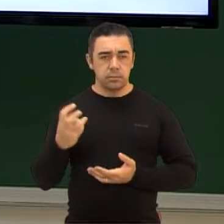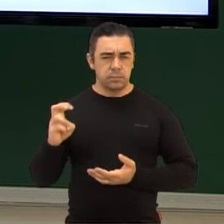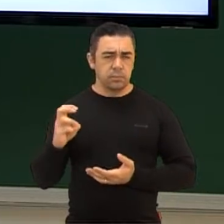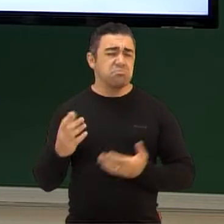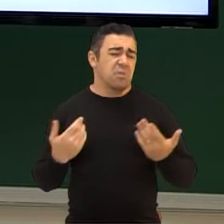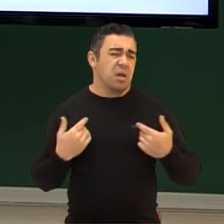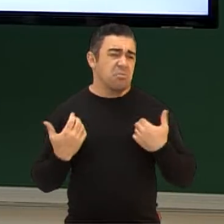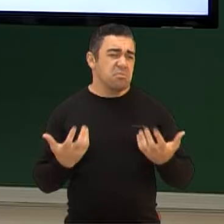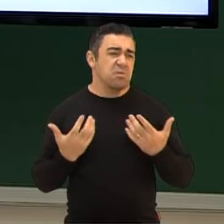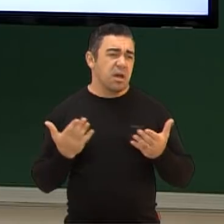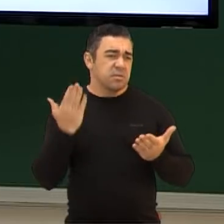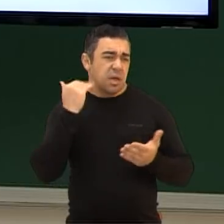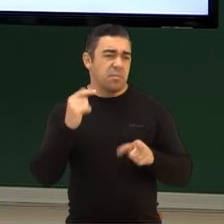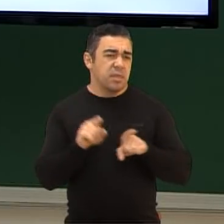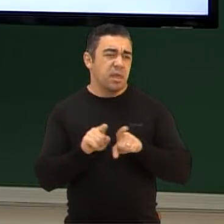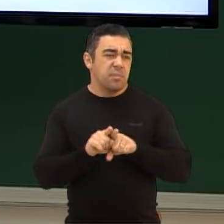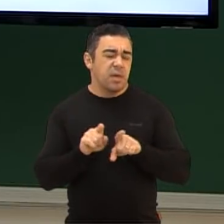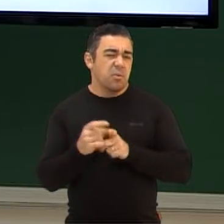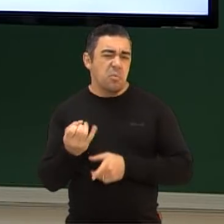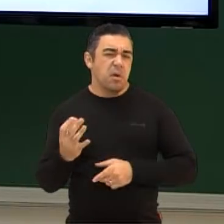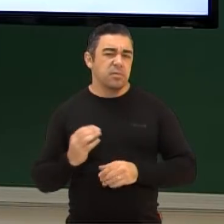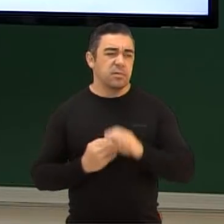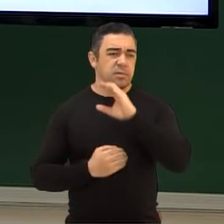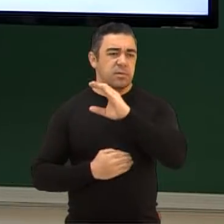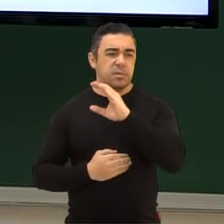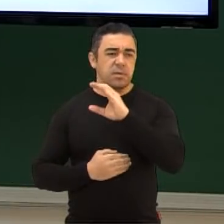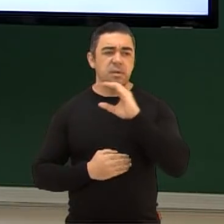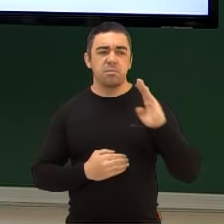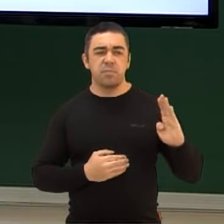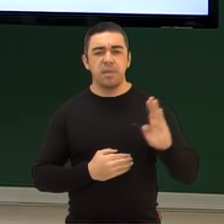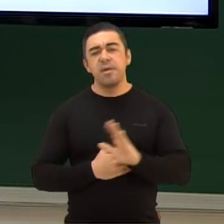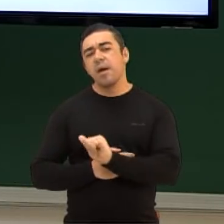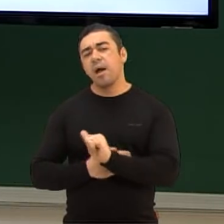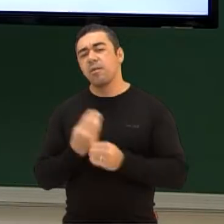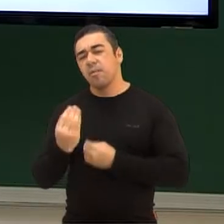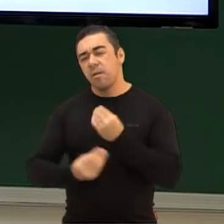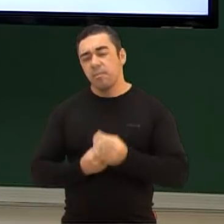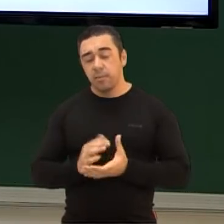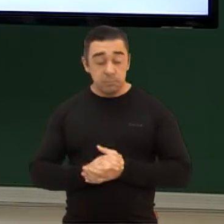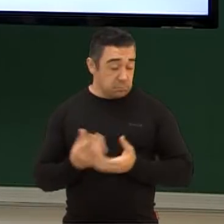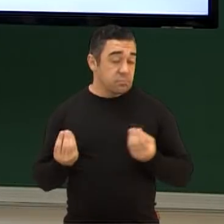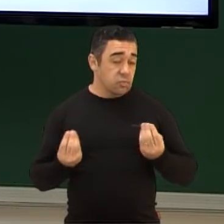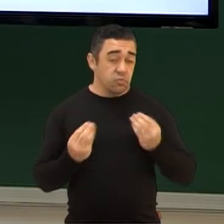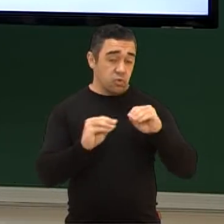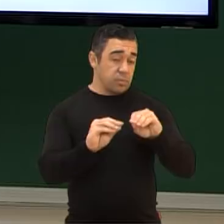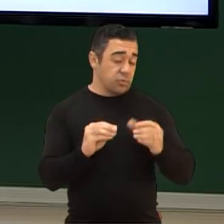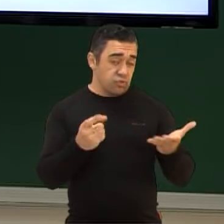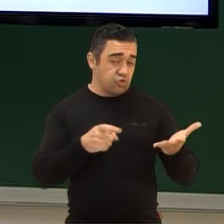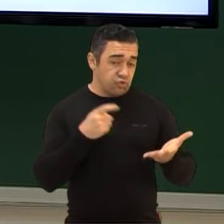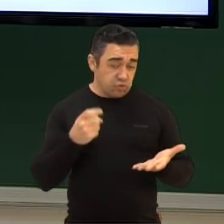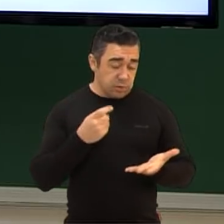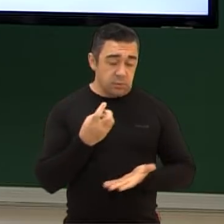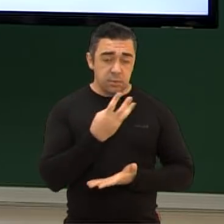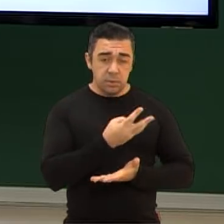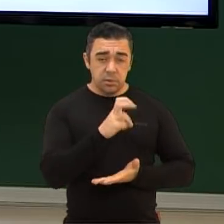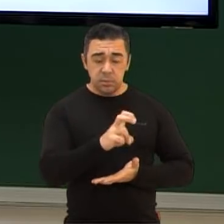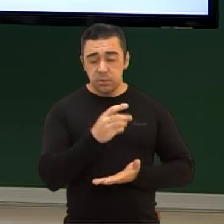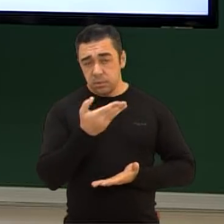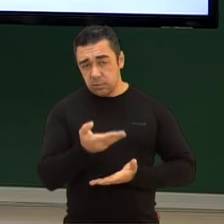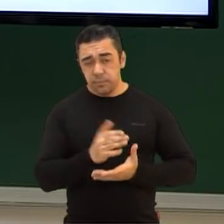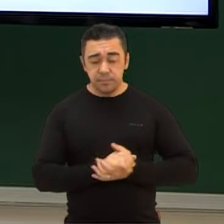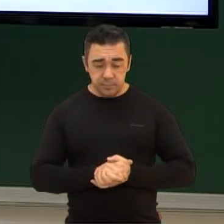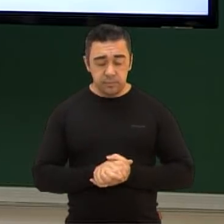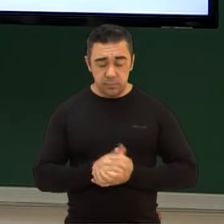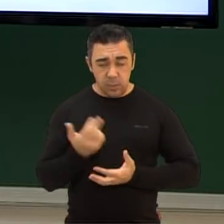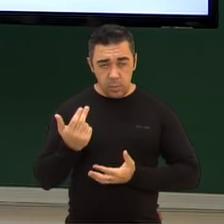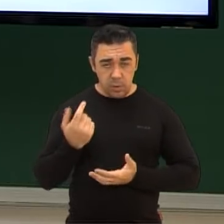quero descobrir quanto que é o ângulo CBA. Como que nós fazemos? No lugar do x, vou pôr 35, né? Porque